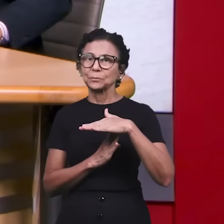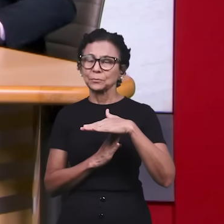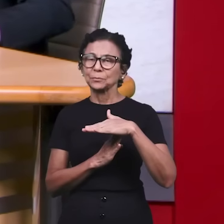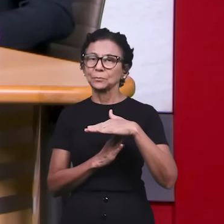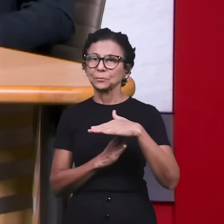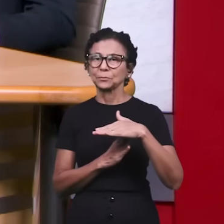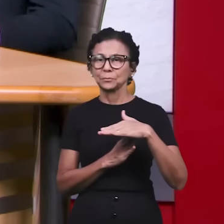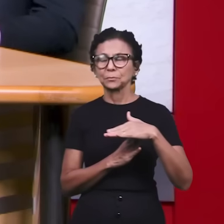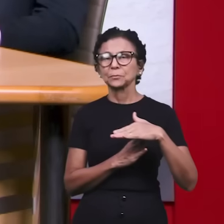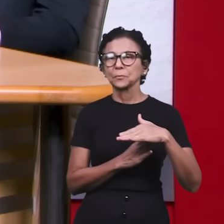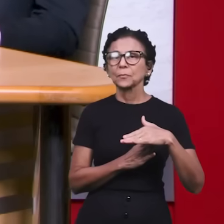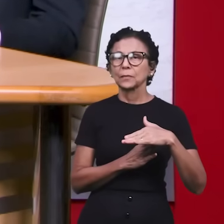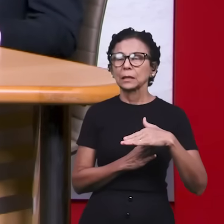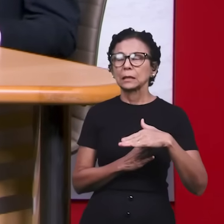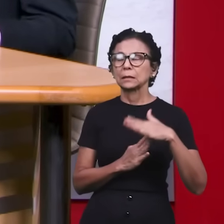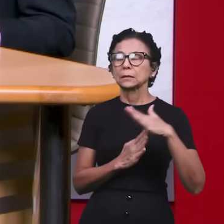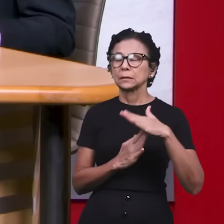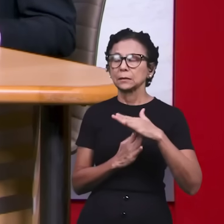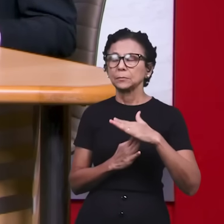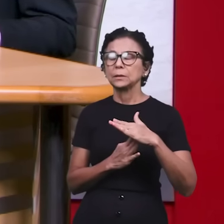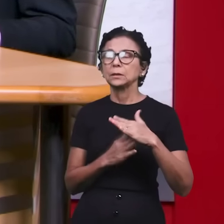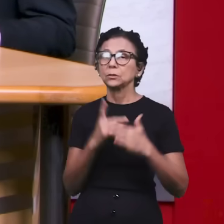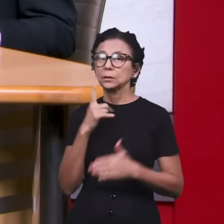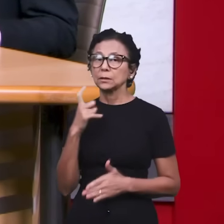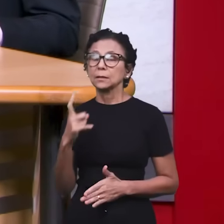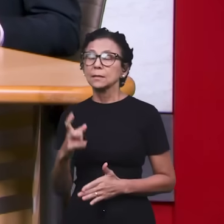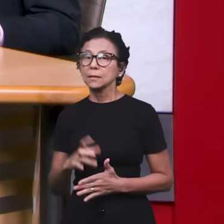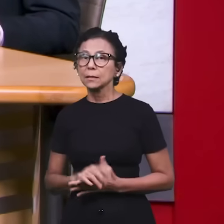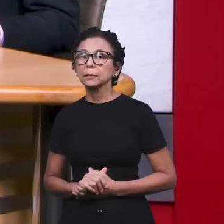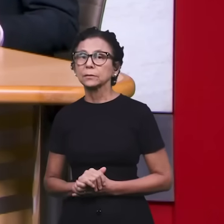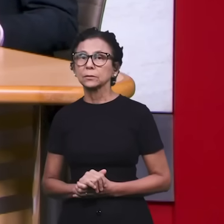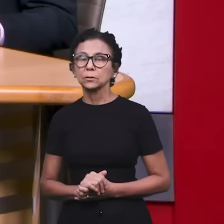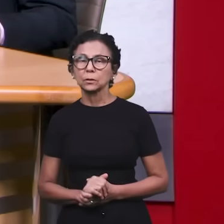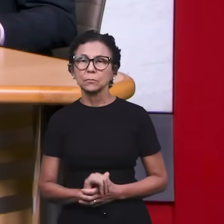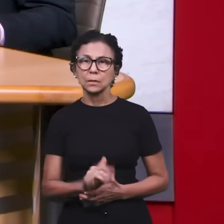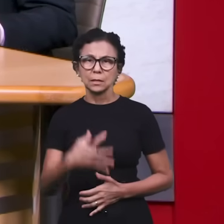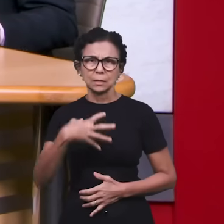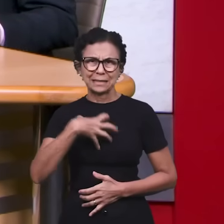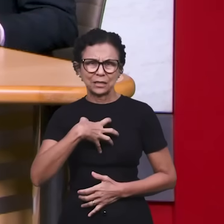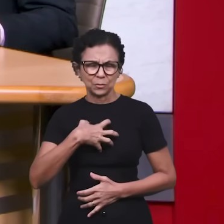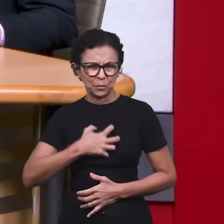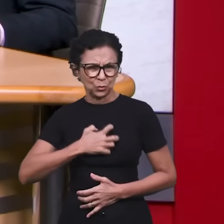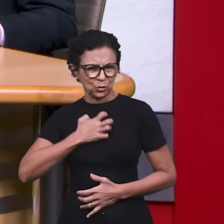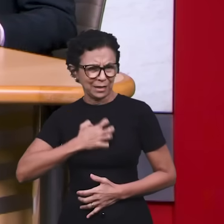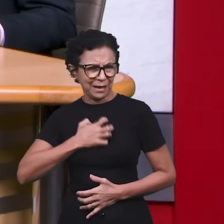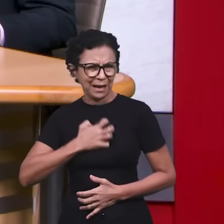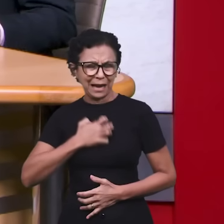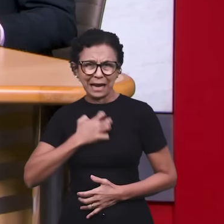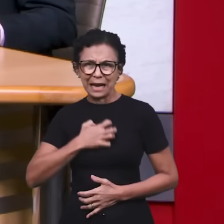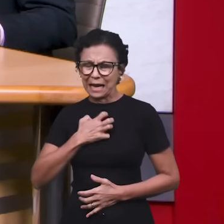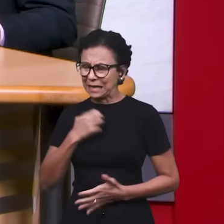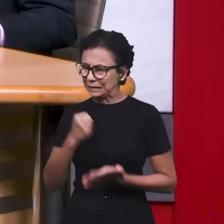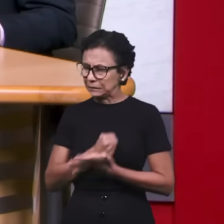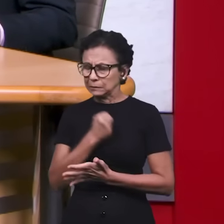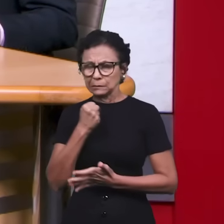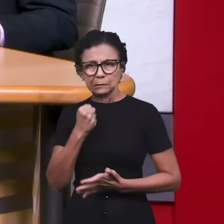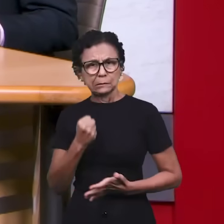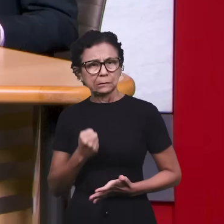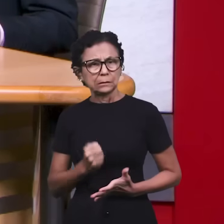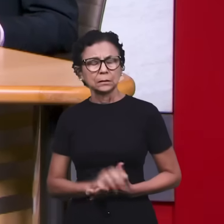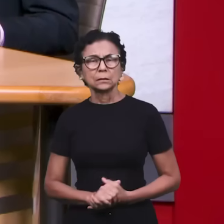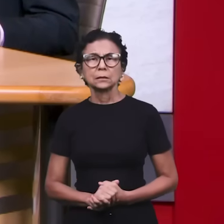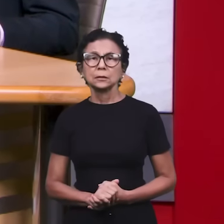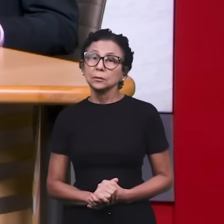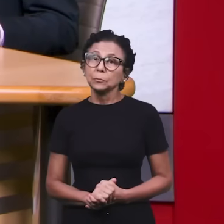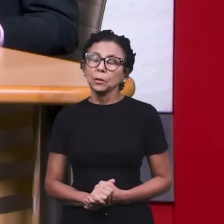Verdade. Você conseguir se irar, porque, na verdade, Pode até parecer uma frase estranha, mas você pode